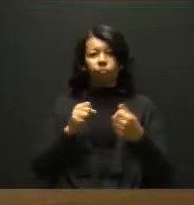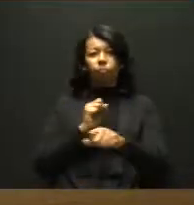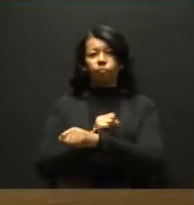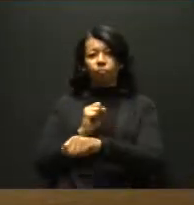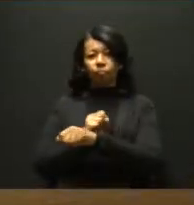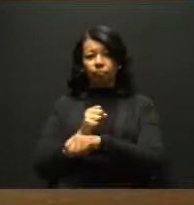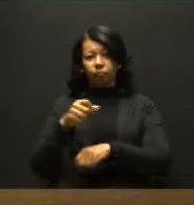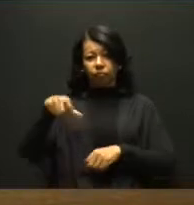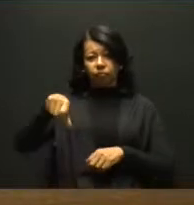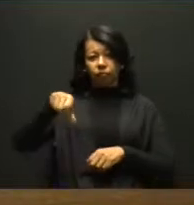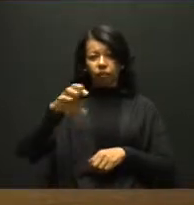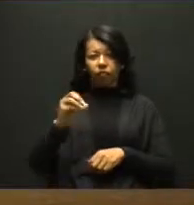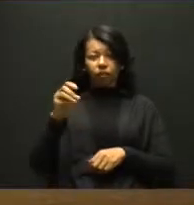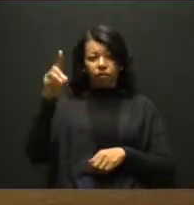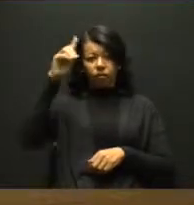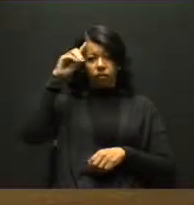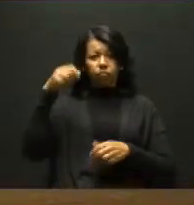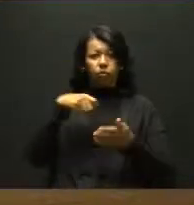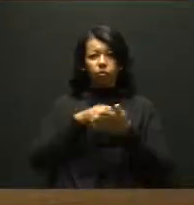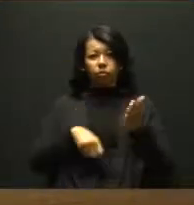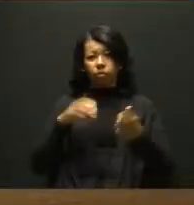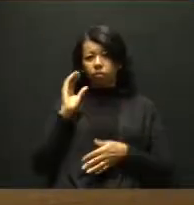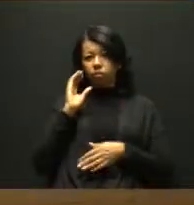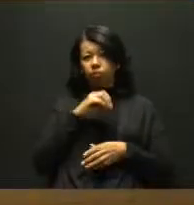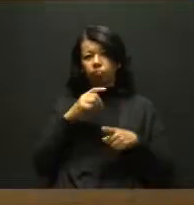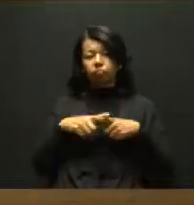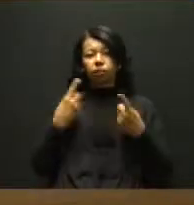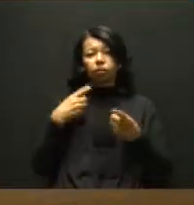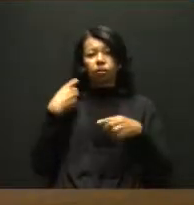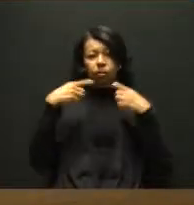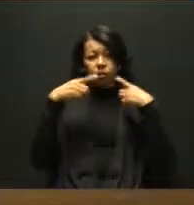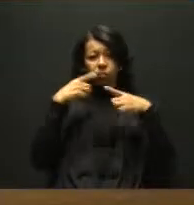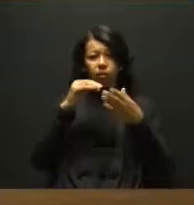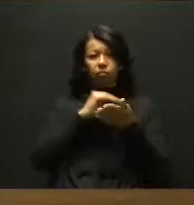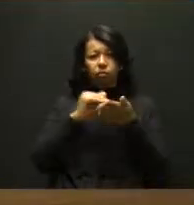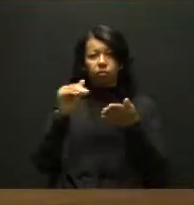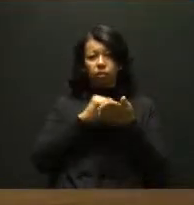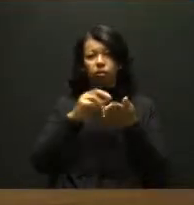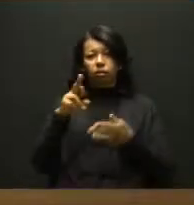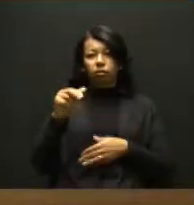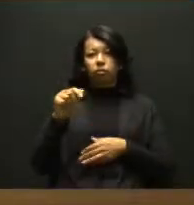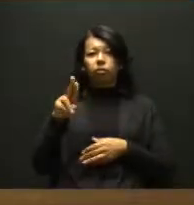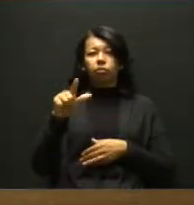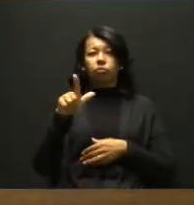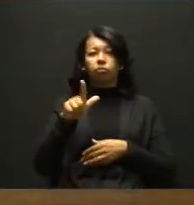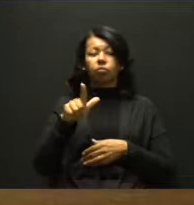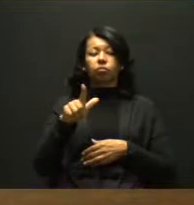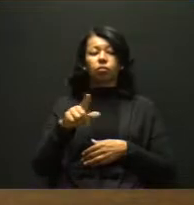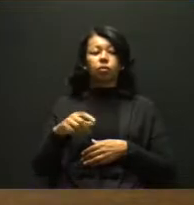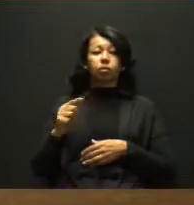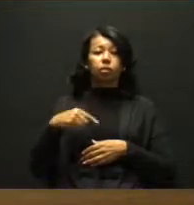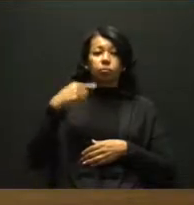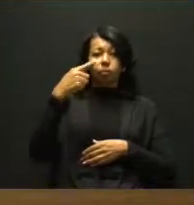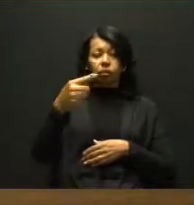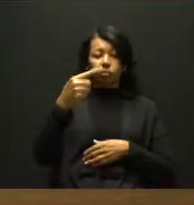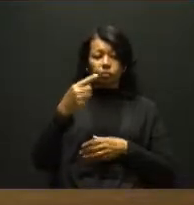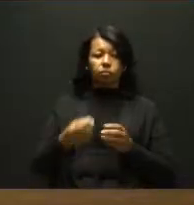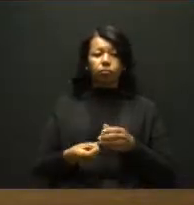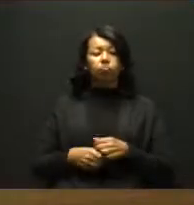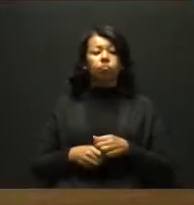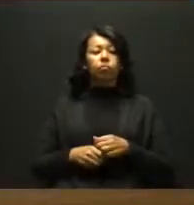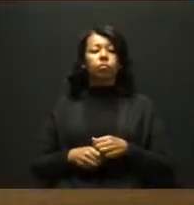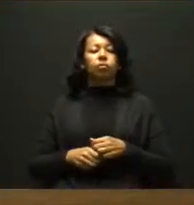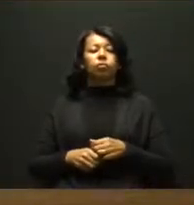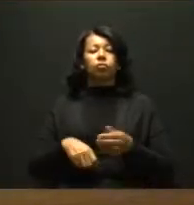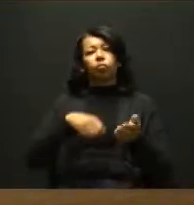90 dias porque é um contrato emergencial mas já acordado o secretário ao cristiano que a próxima na formulação da próxima do